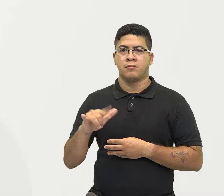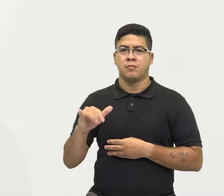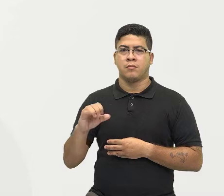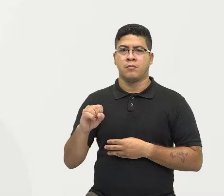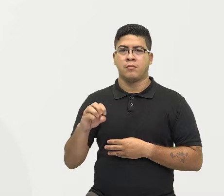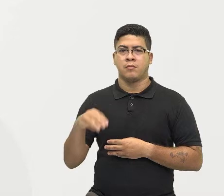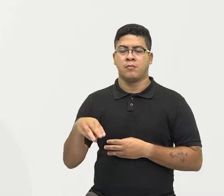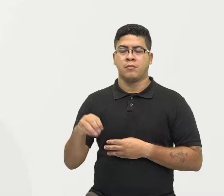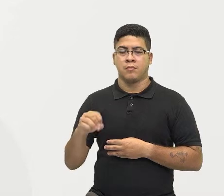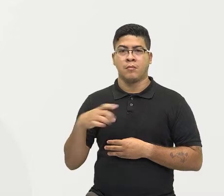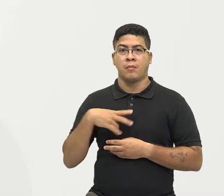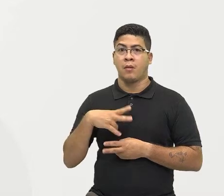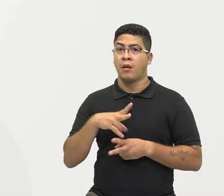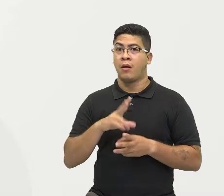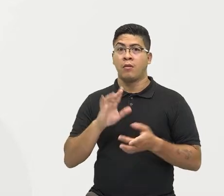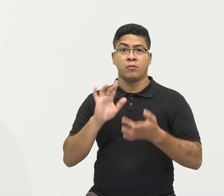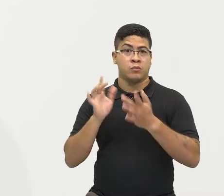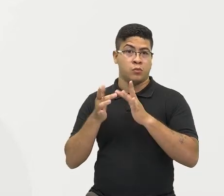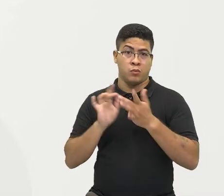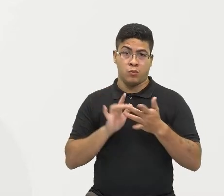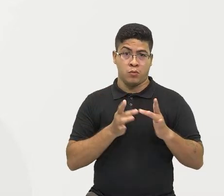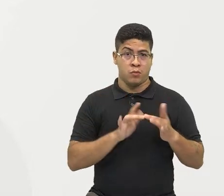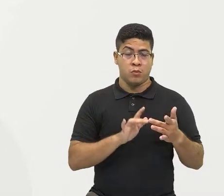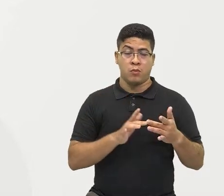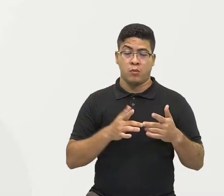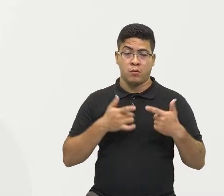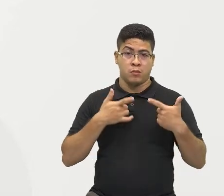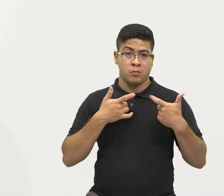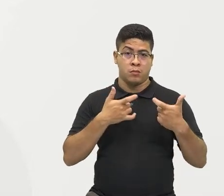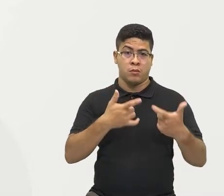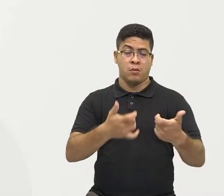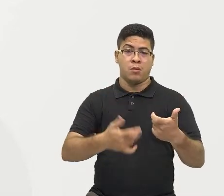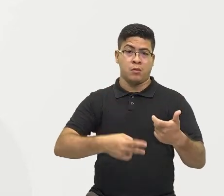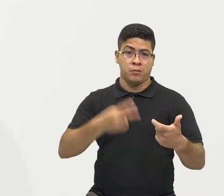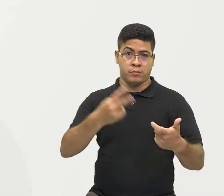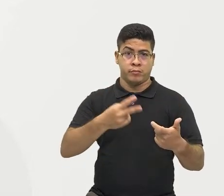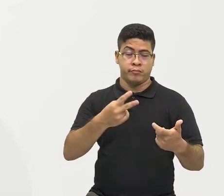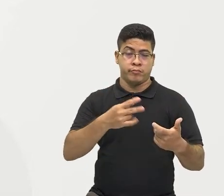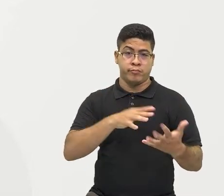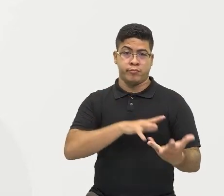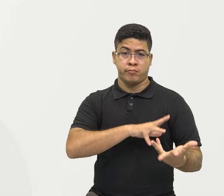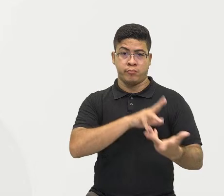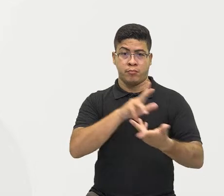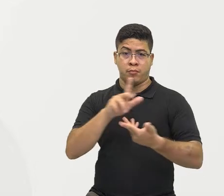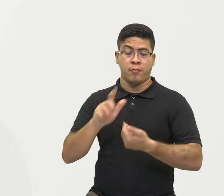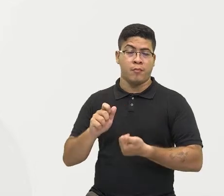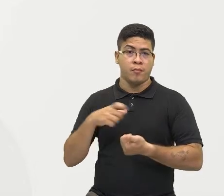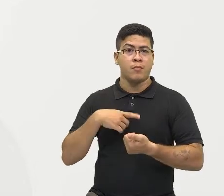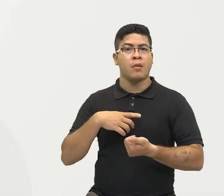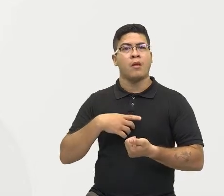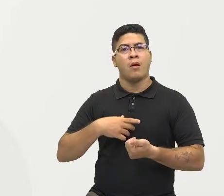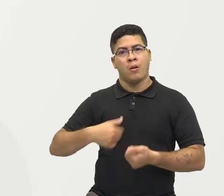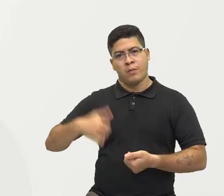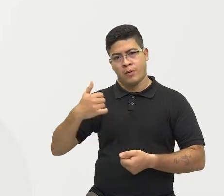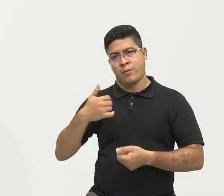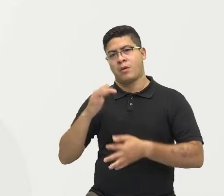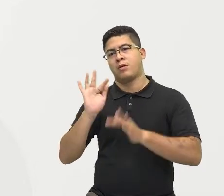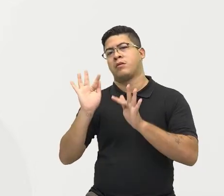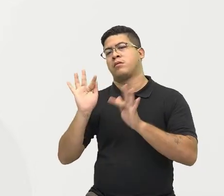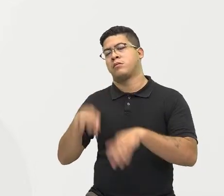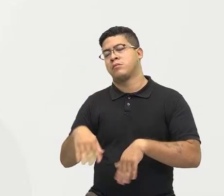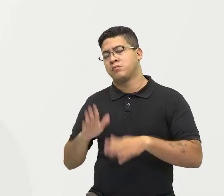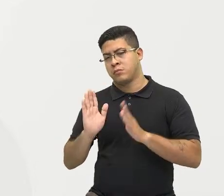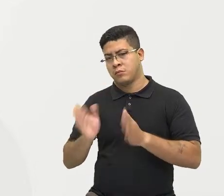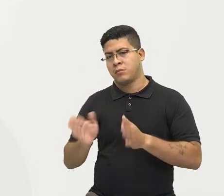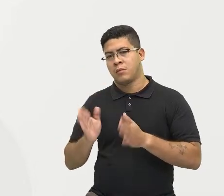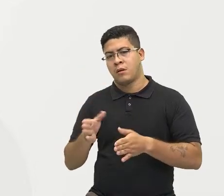Mundial. Já estava também, já tinha acabado a Primeira, né, e já estava a Segunda Guerra Mundial, que